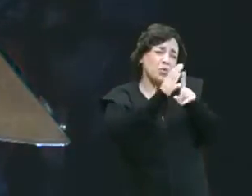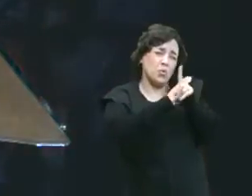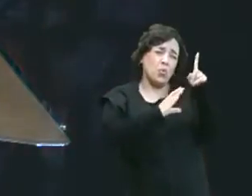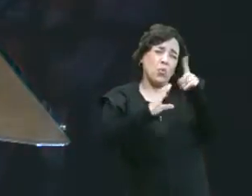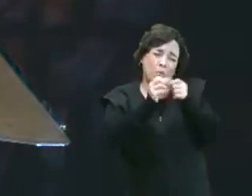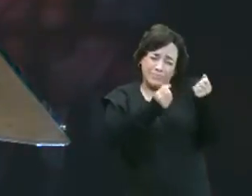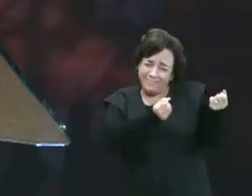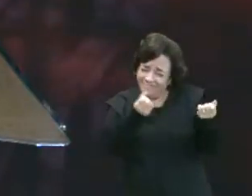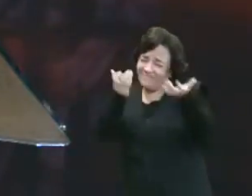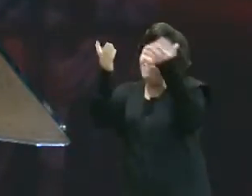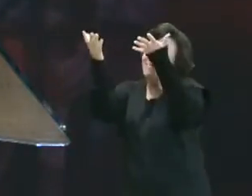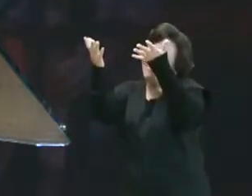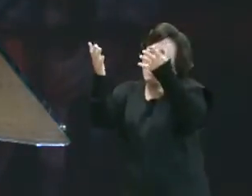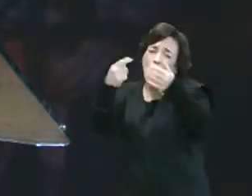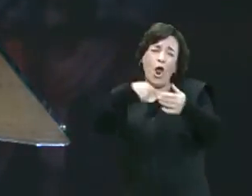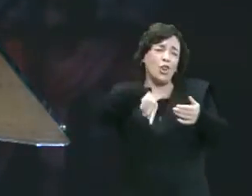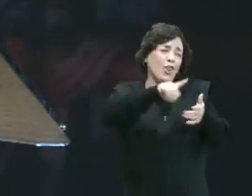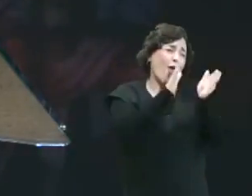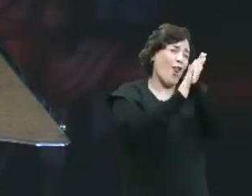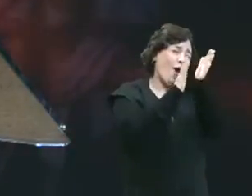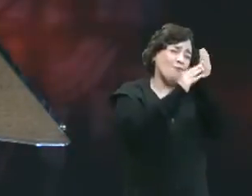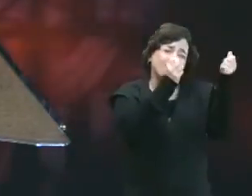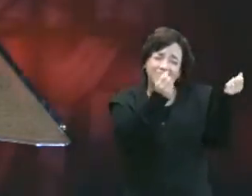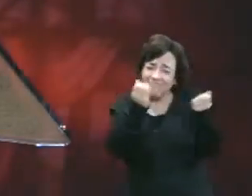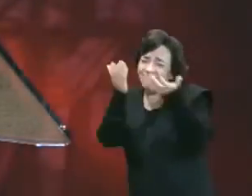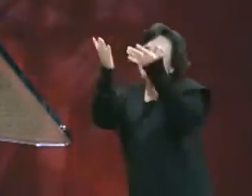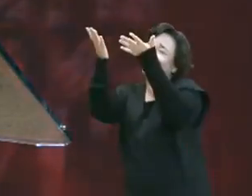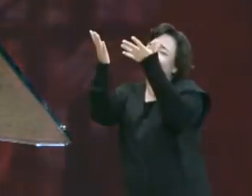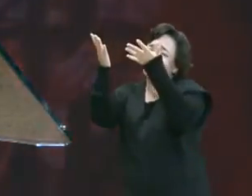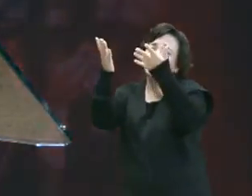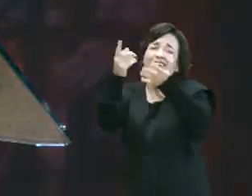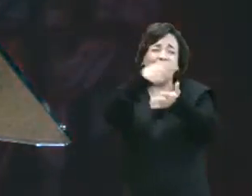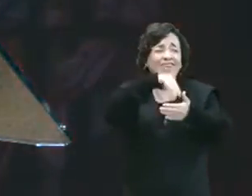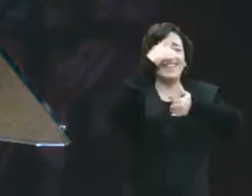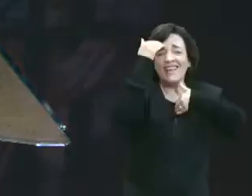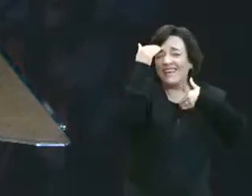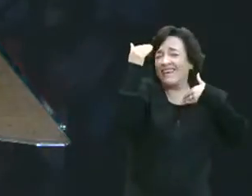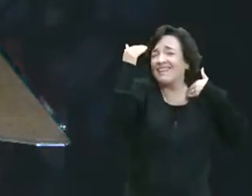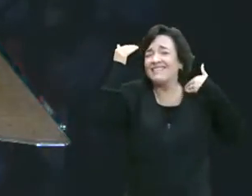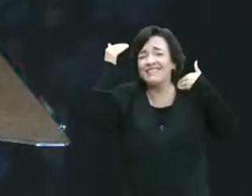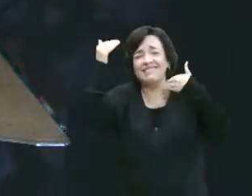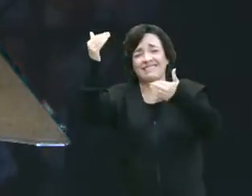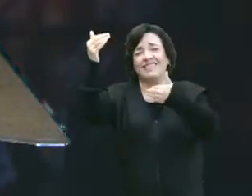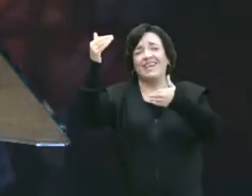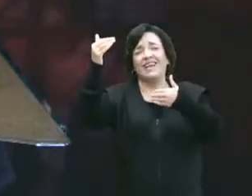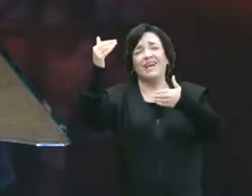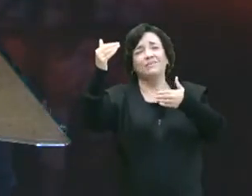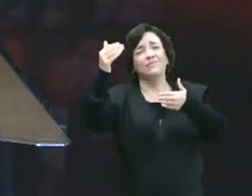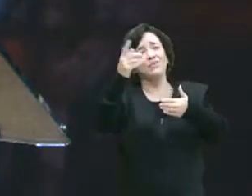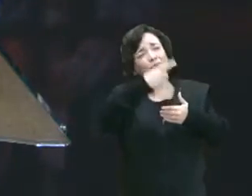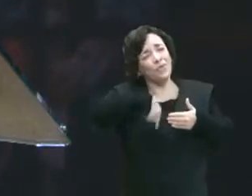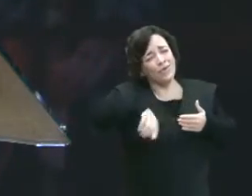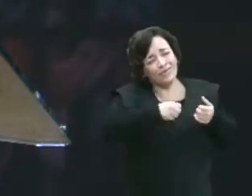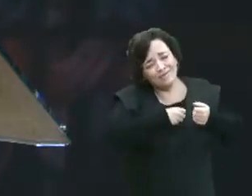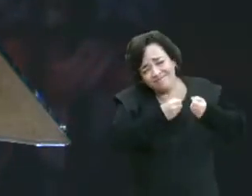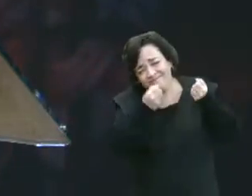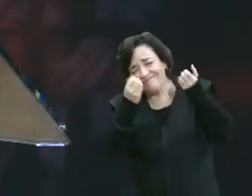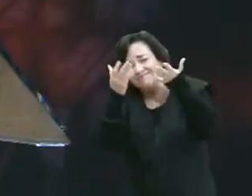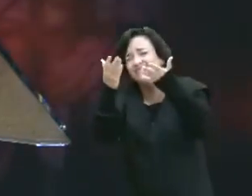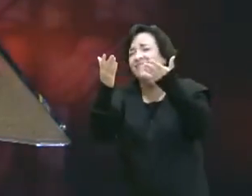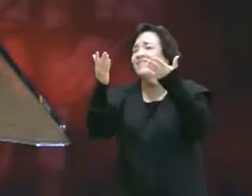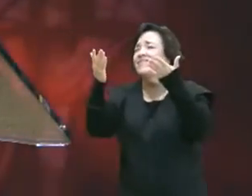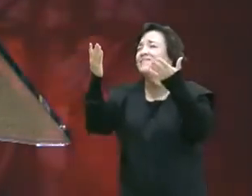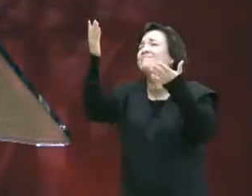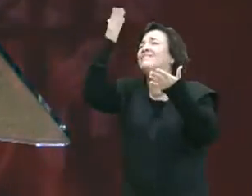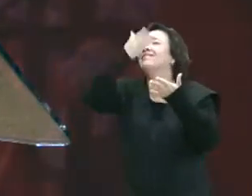culto, recebe o nosso louvor, recebe as ações de graças que entregamos diante do teu altar.